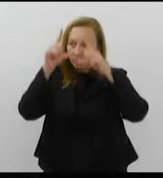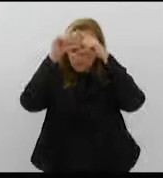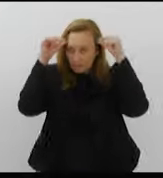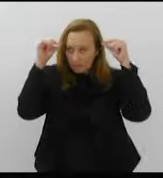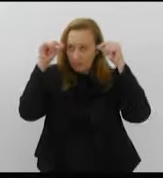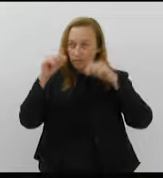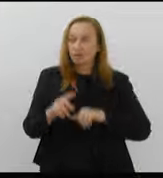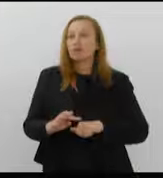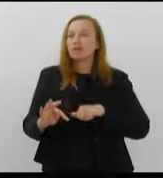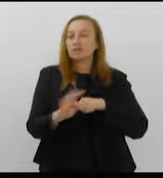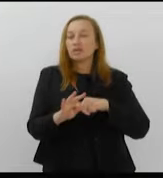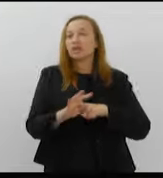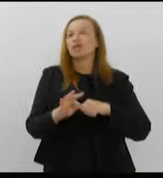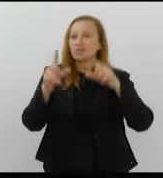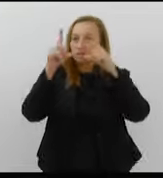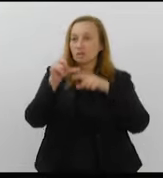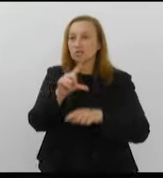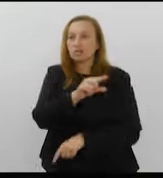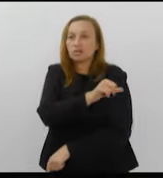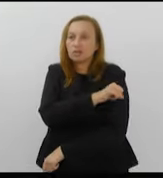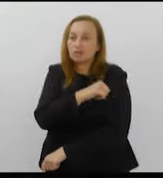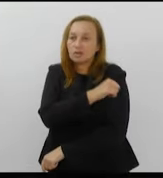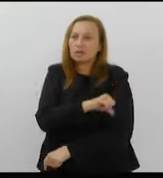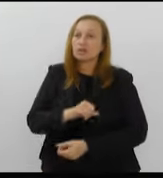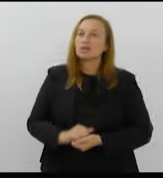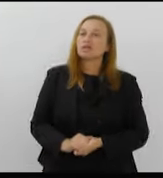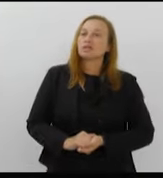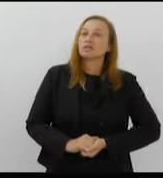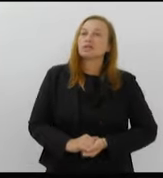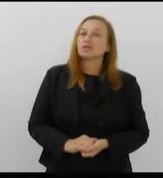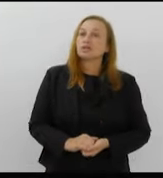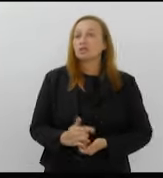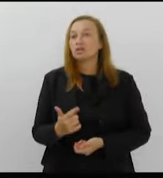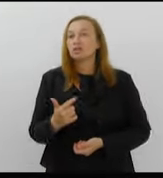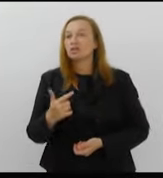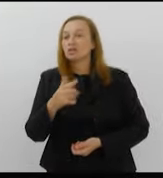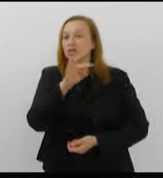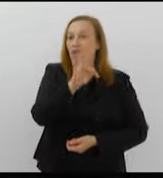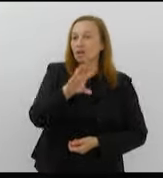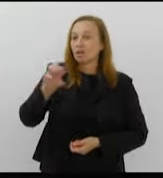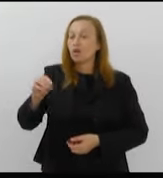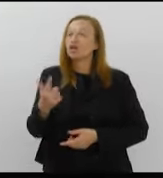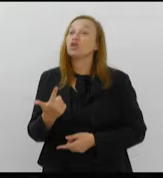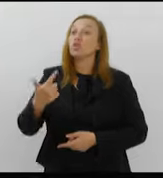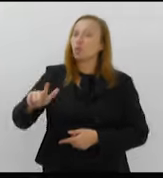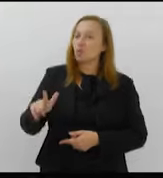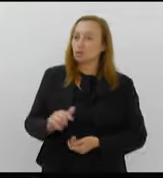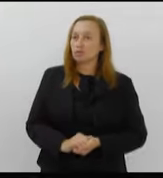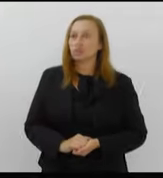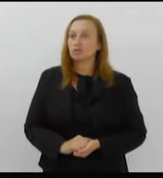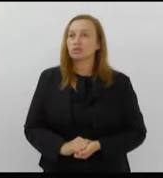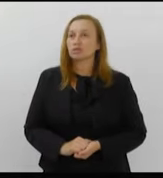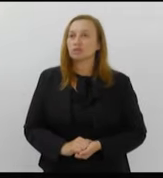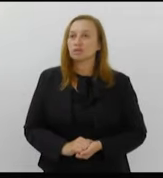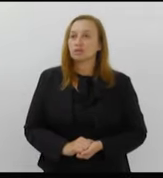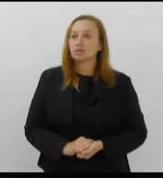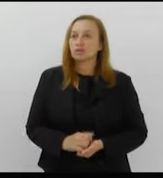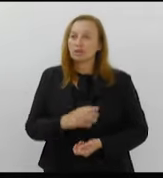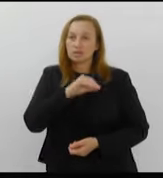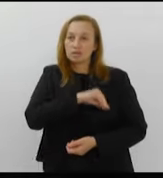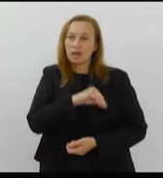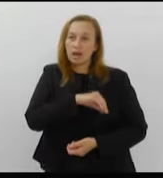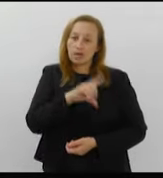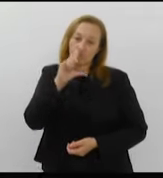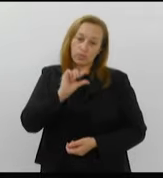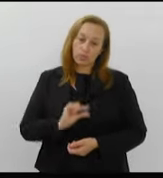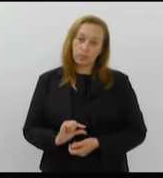técnicas e técnicos de enfermagem, terapeutas ocupacionais, que são praticados abaixo da tabela das categorias